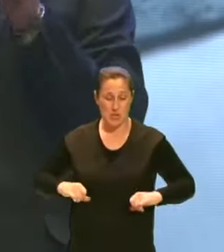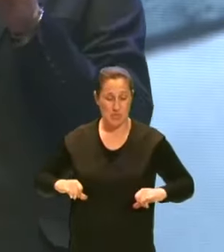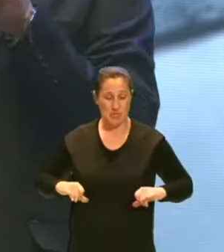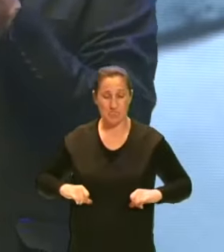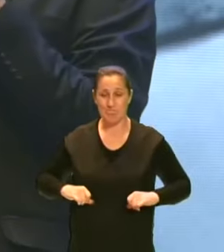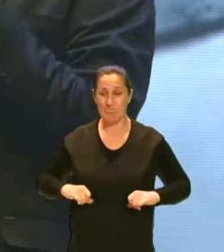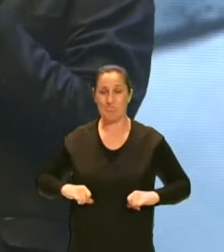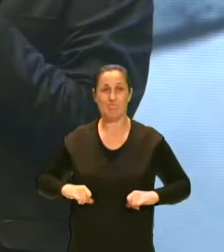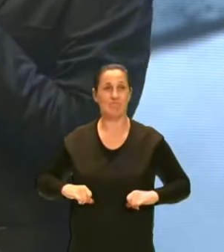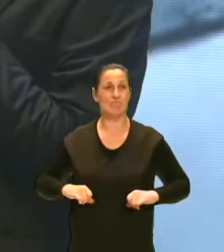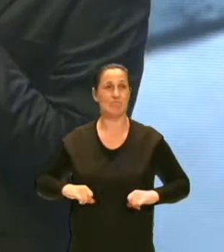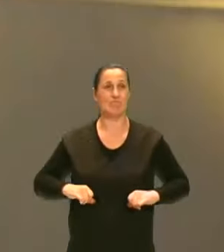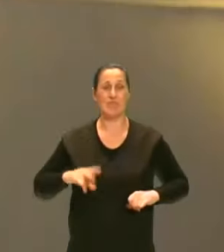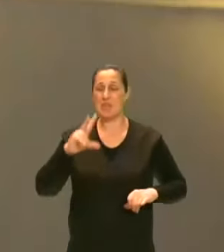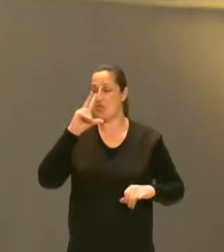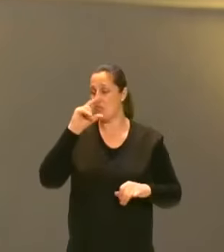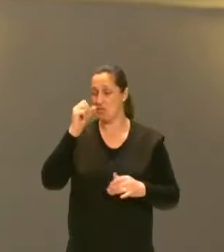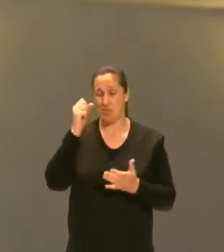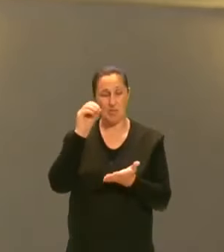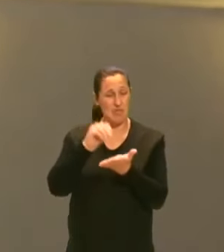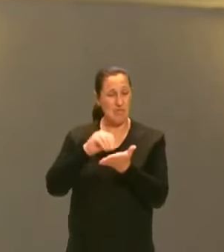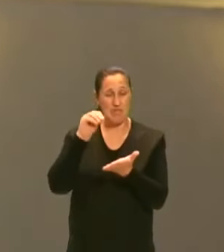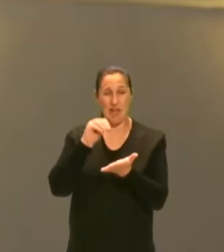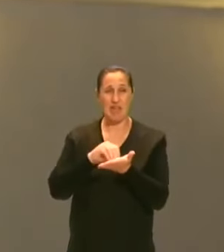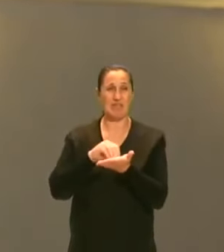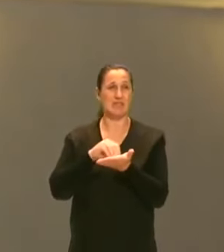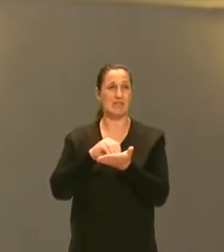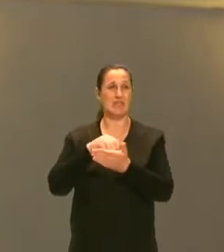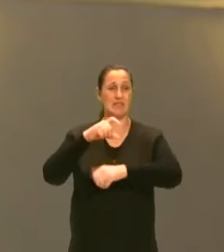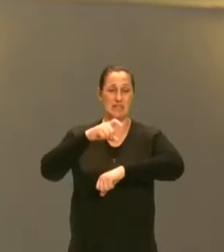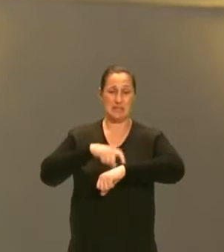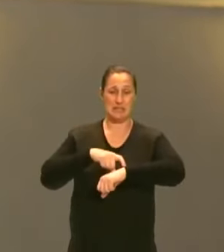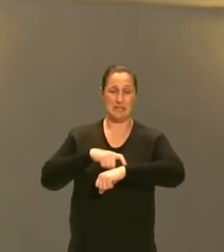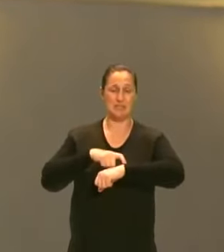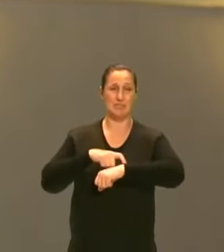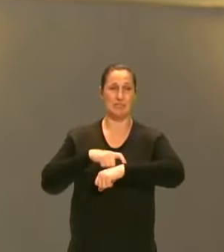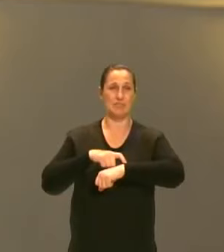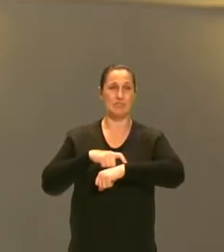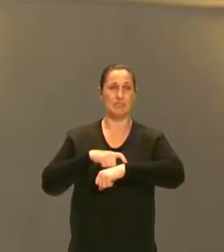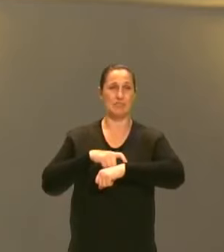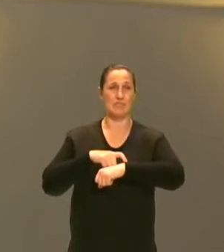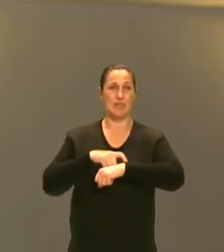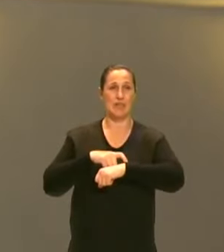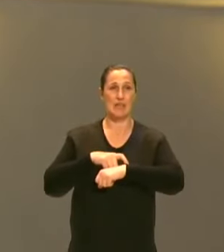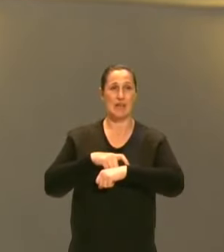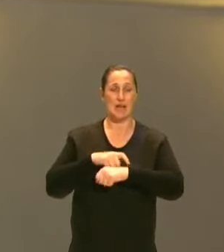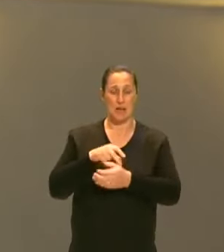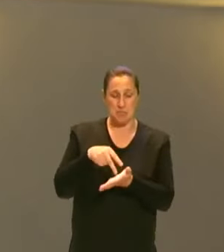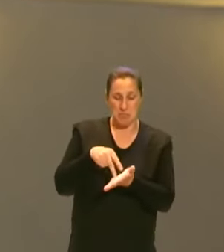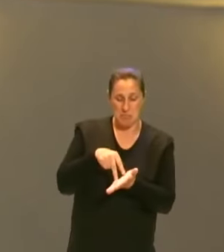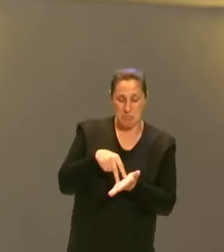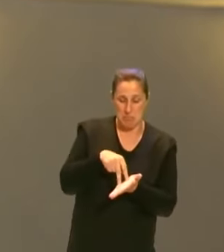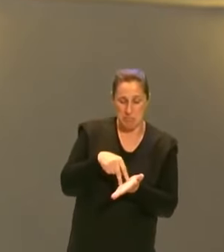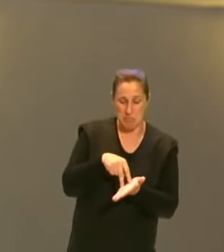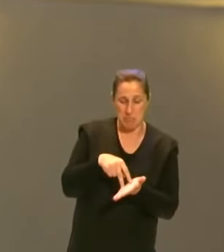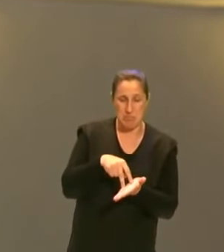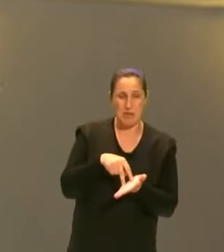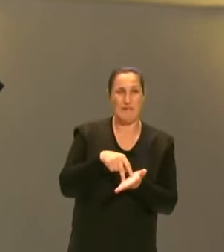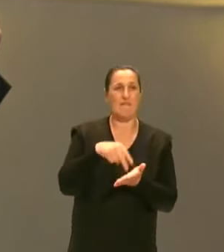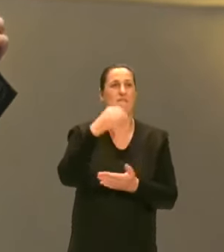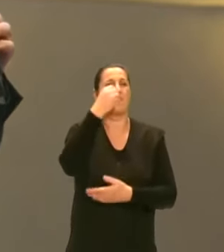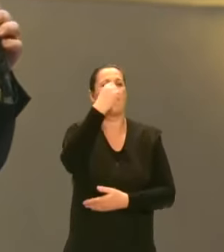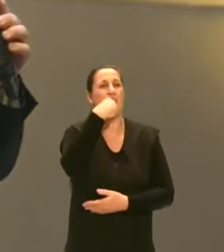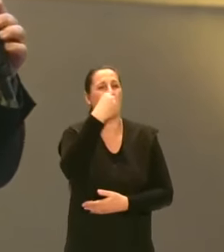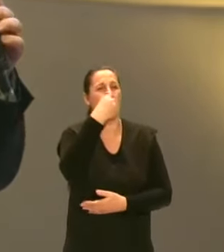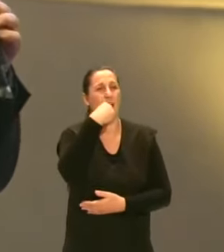As forças vão embora na peregrinação nesse momento. Os pés começam a vacilar.